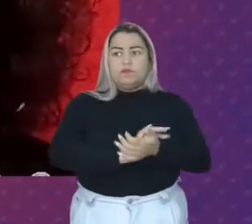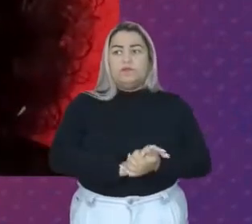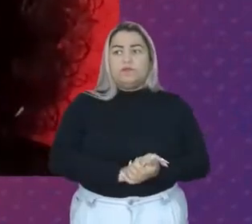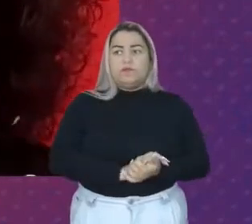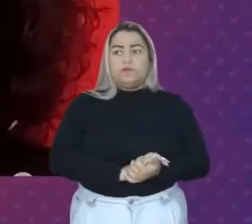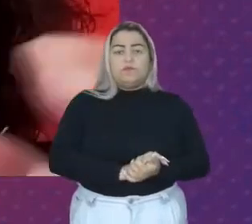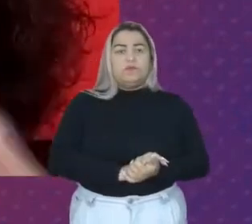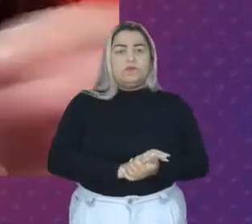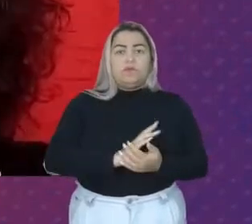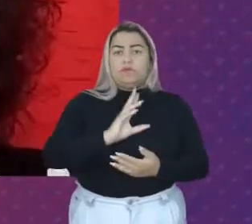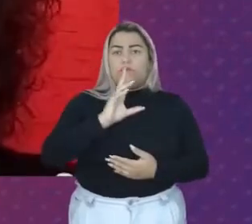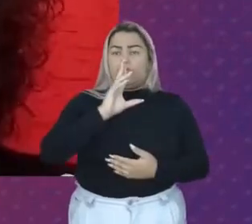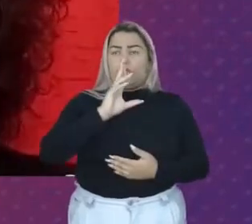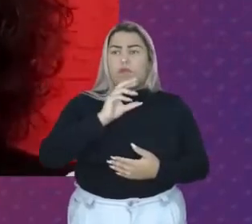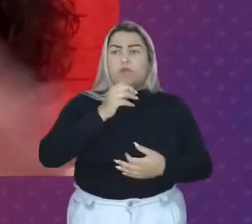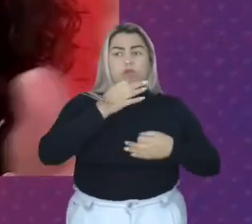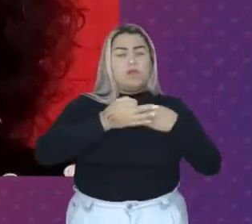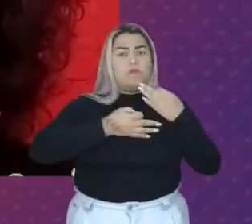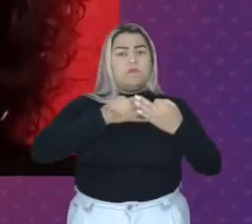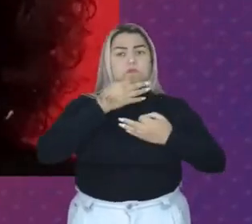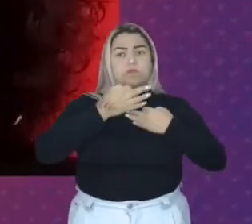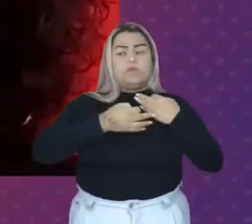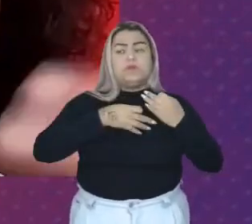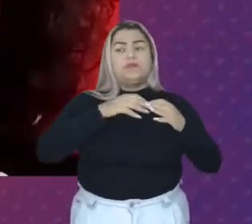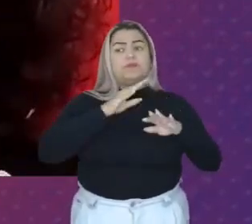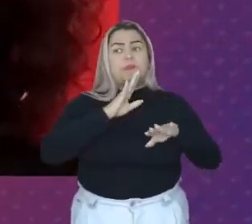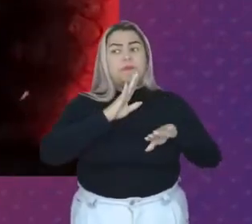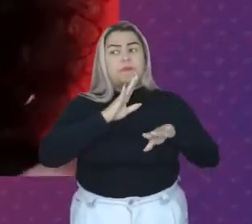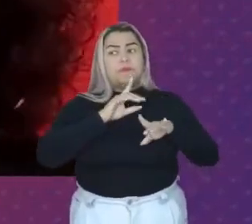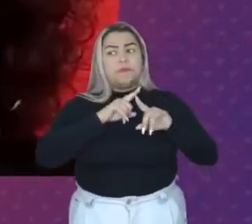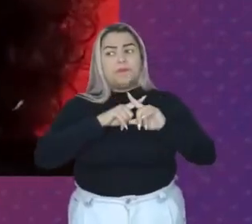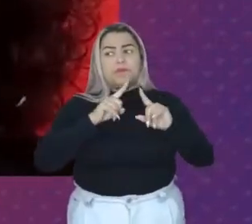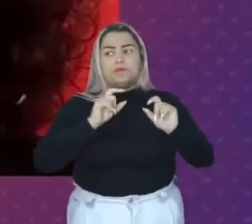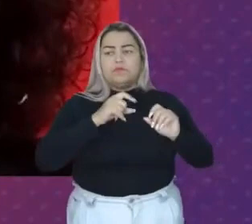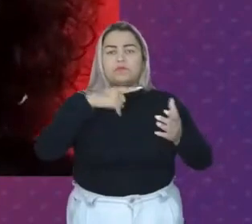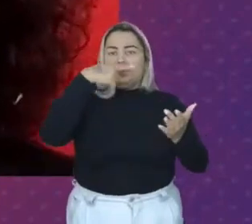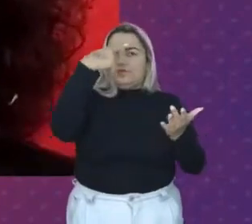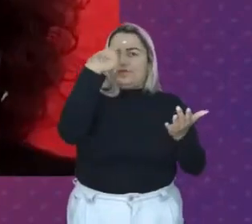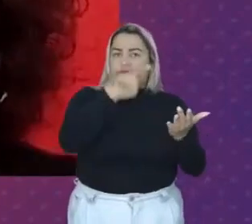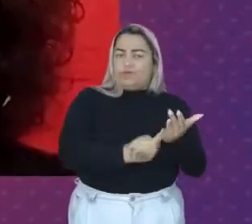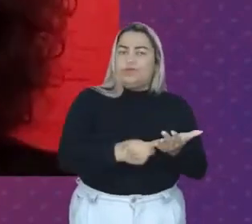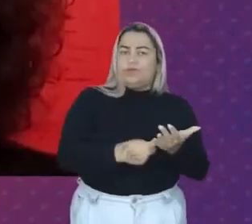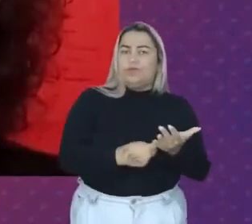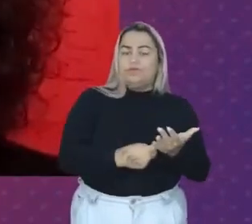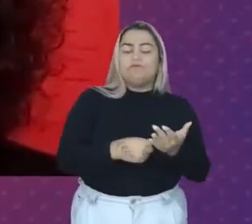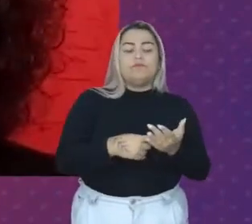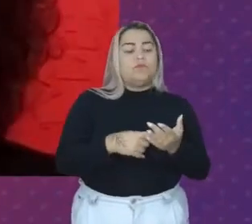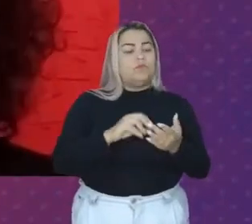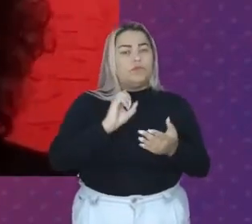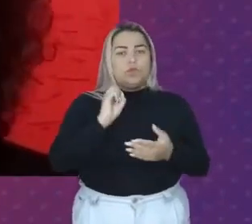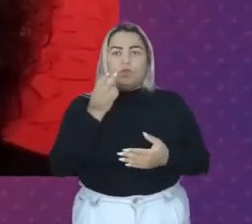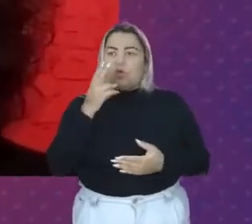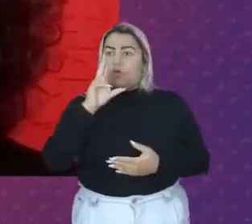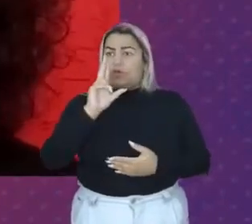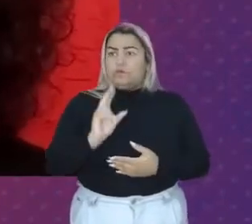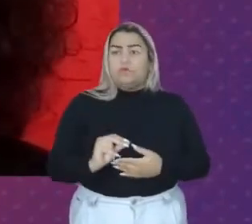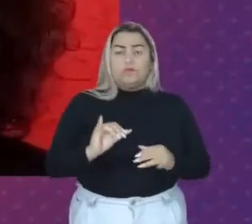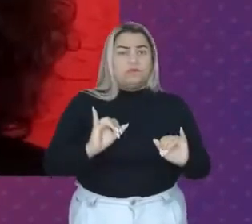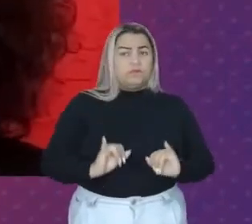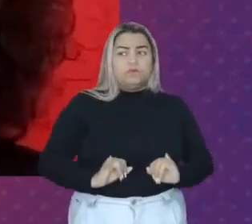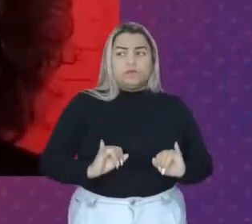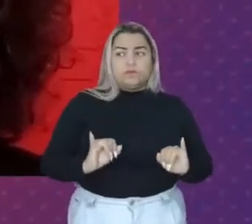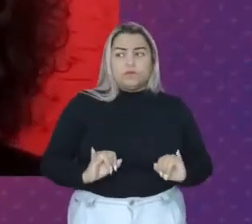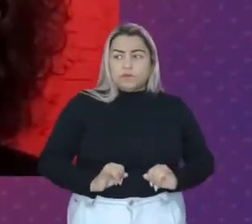não recomenda, mas não se compromete a cumprir ou não, ou seja, não vai sofrer